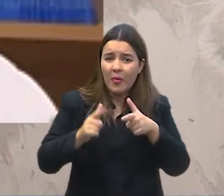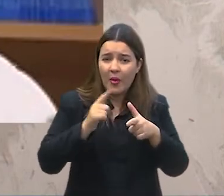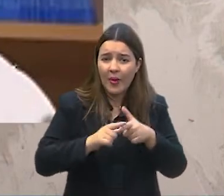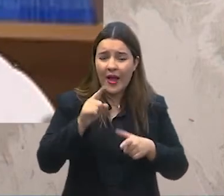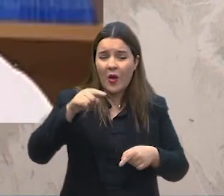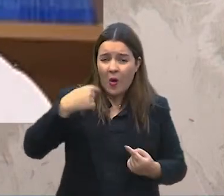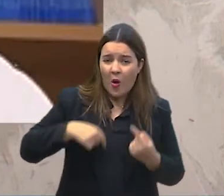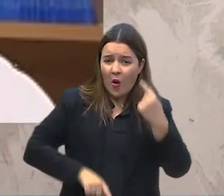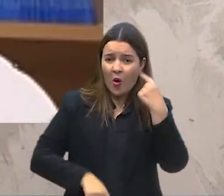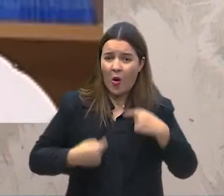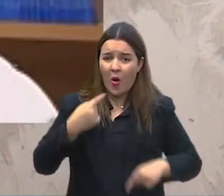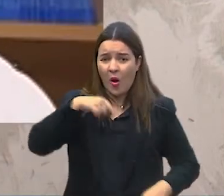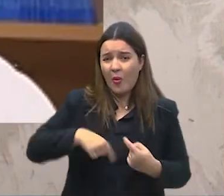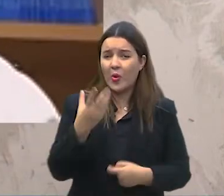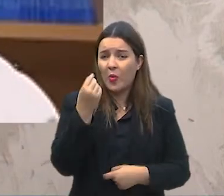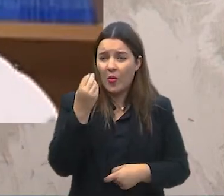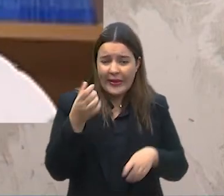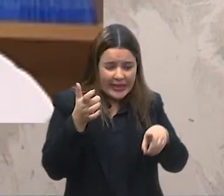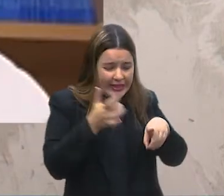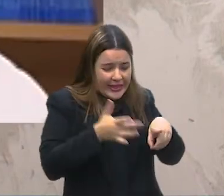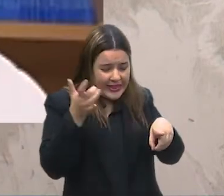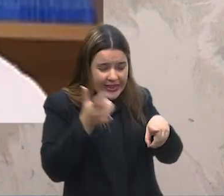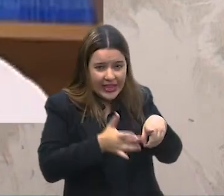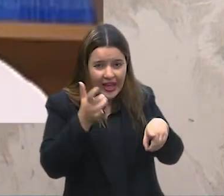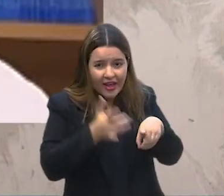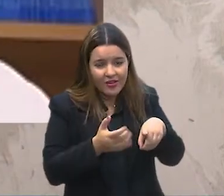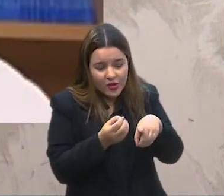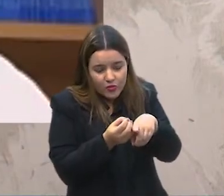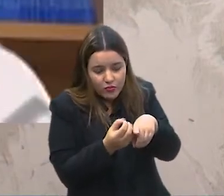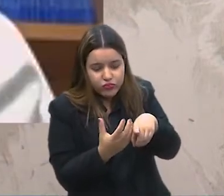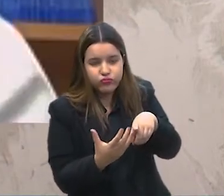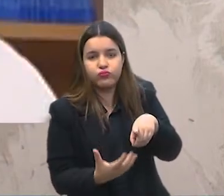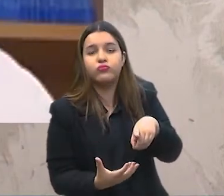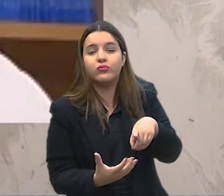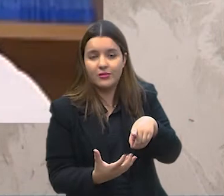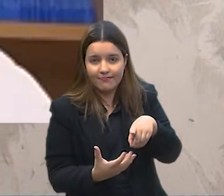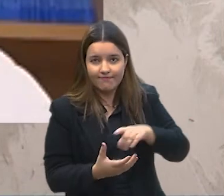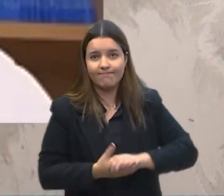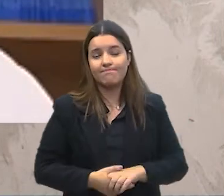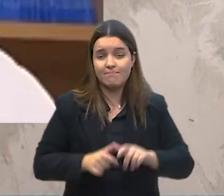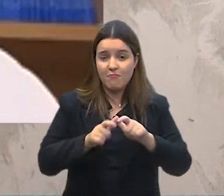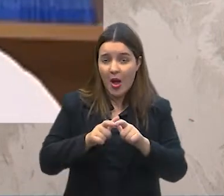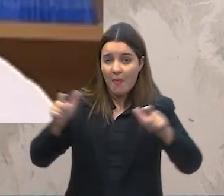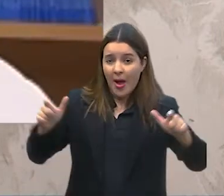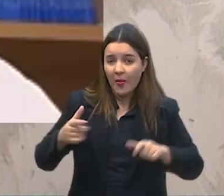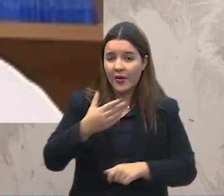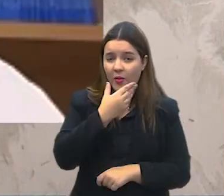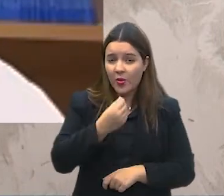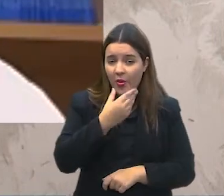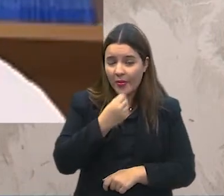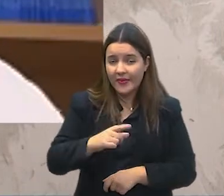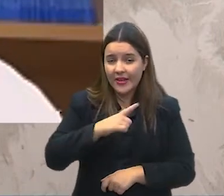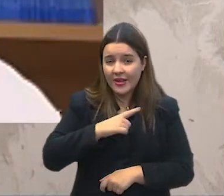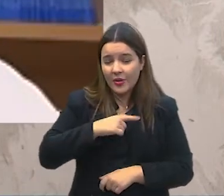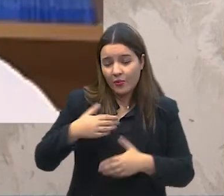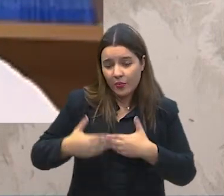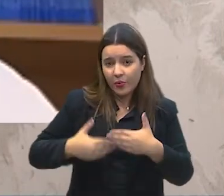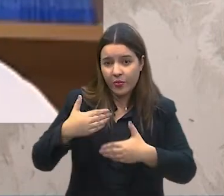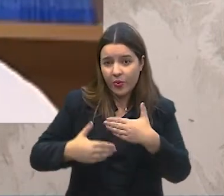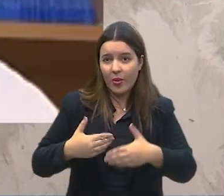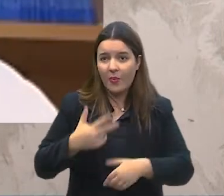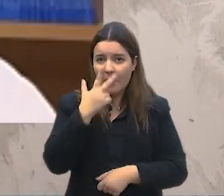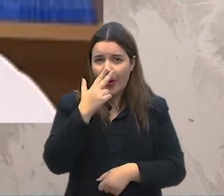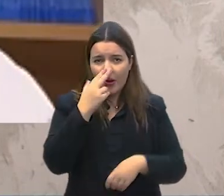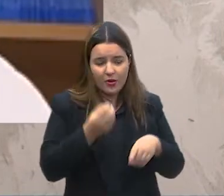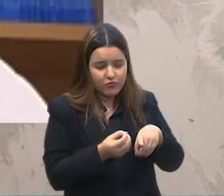testosterona sobre o tecido prostático normal, que faz com que uma boa parte dos homens, a maioria, eu diria, desenvolva ao longo da vida um